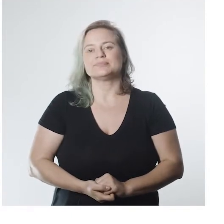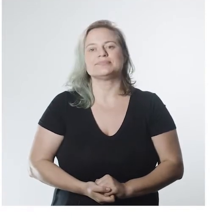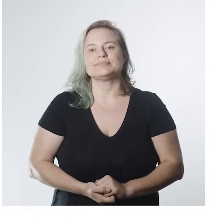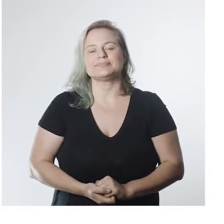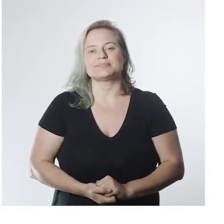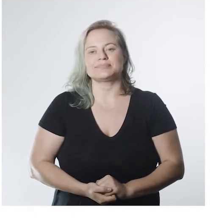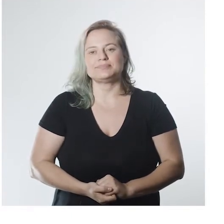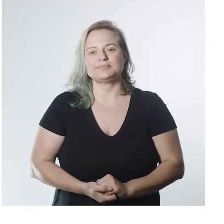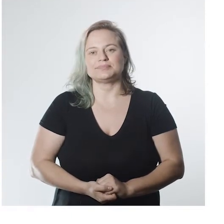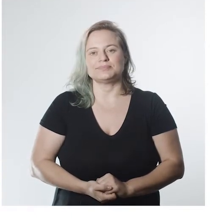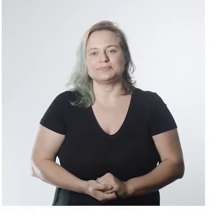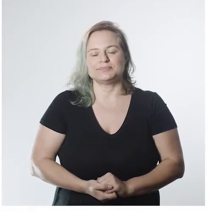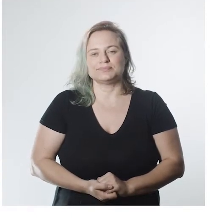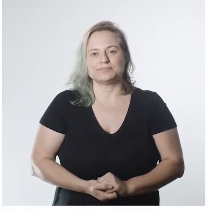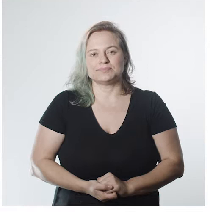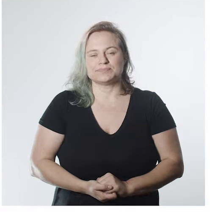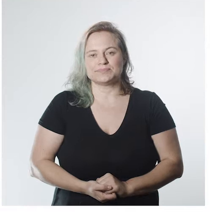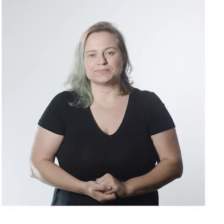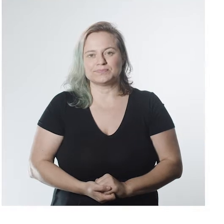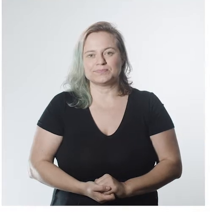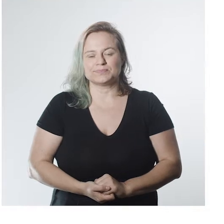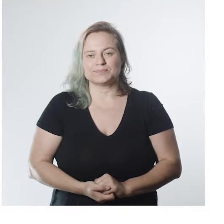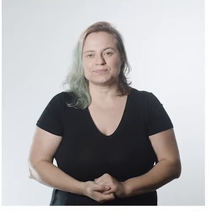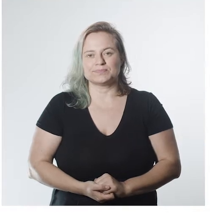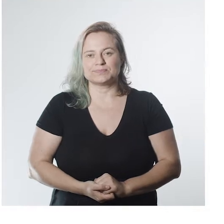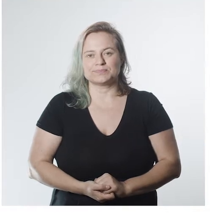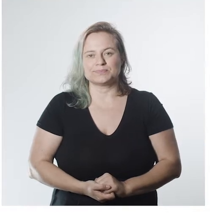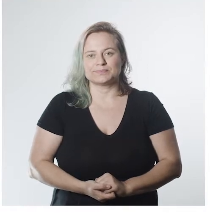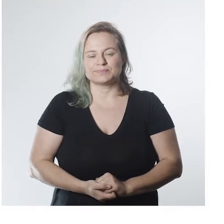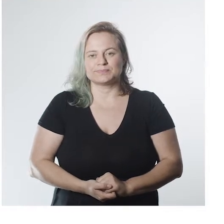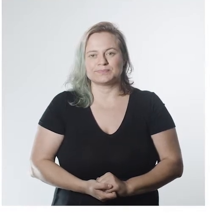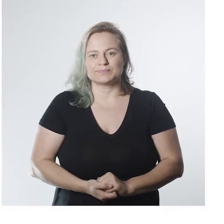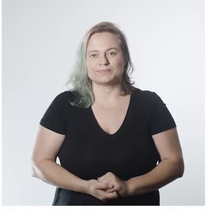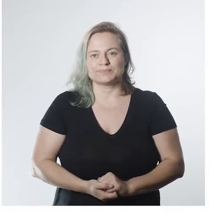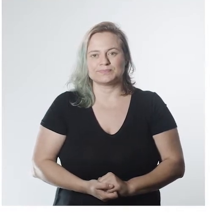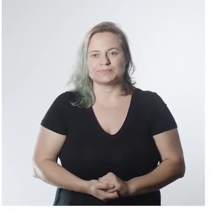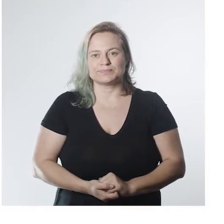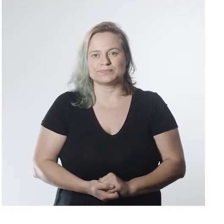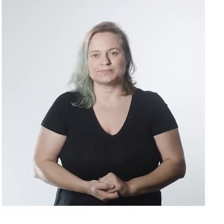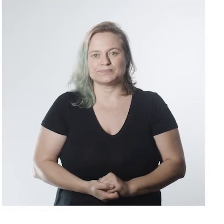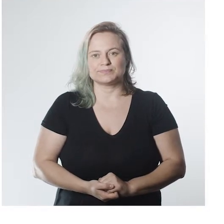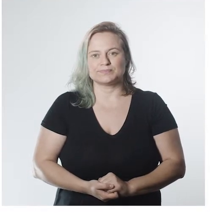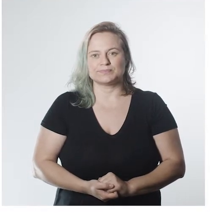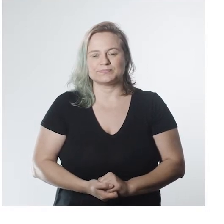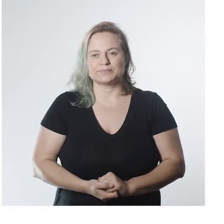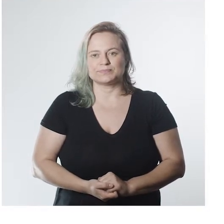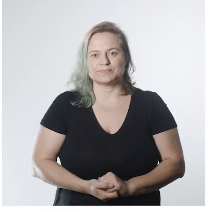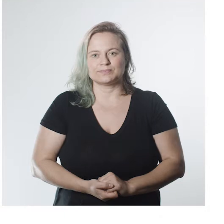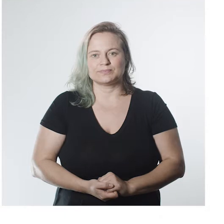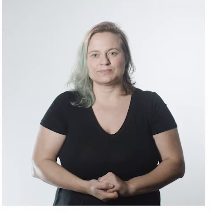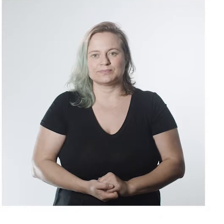400 gramas de ossos da costela suína, 400 gramas de carcaça de frango, 3 cebolas, 3 dentes de alho, 2 tomates,